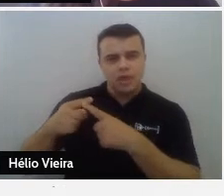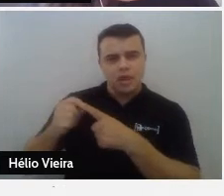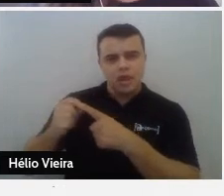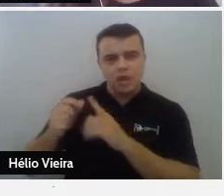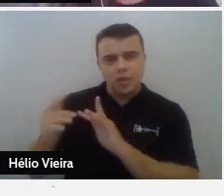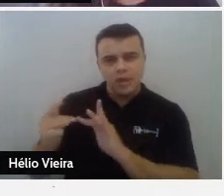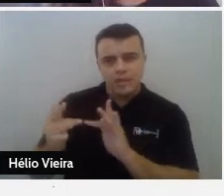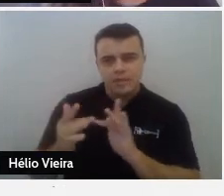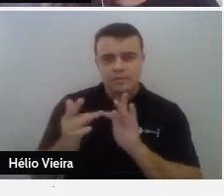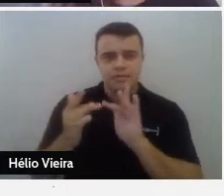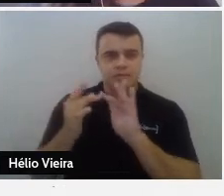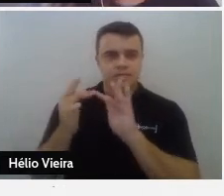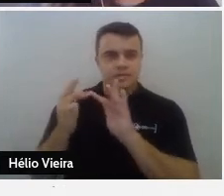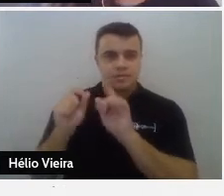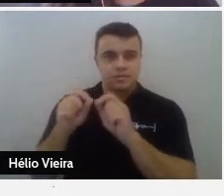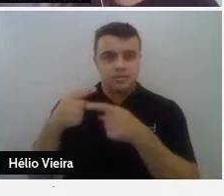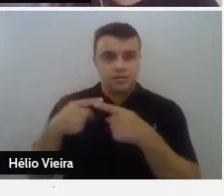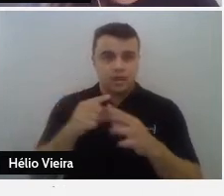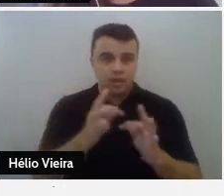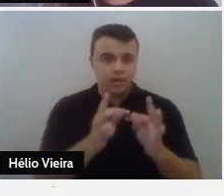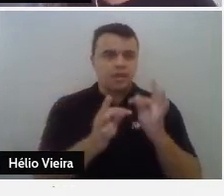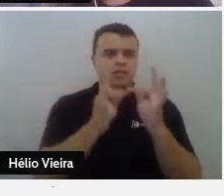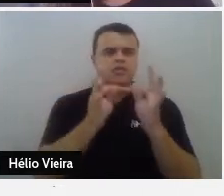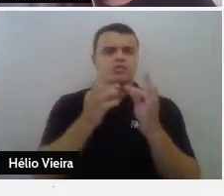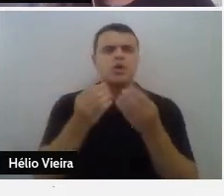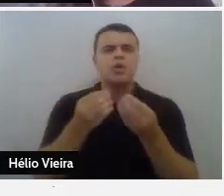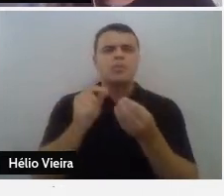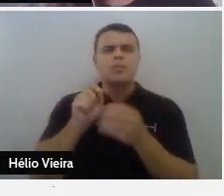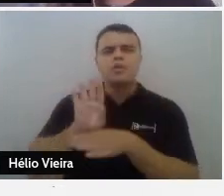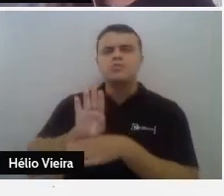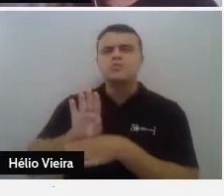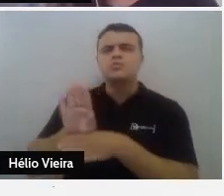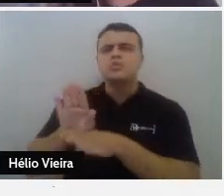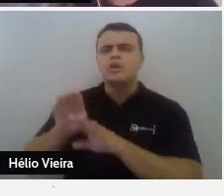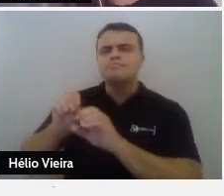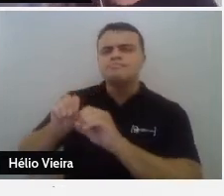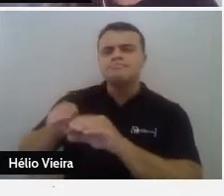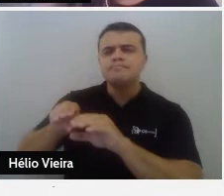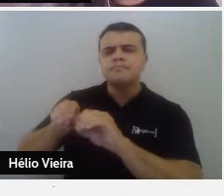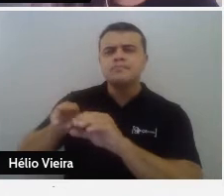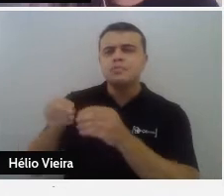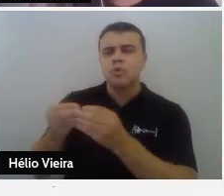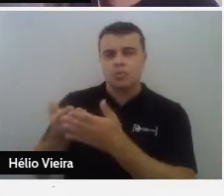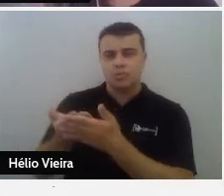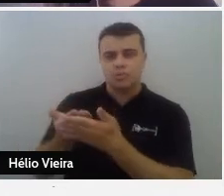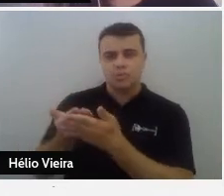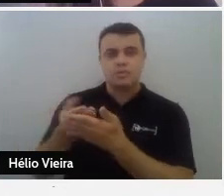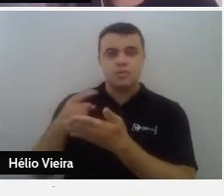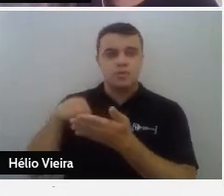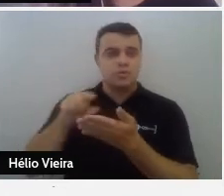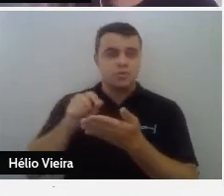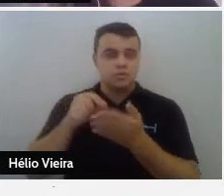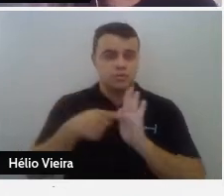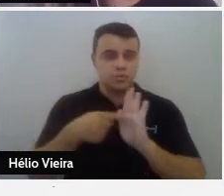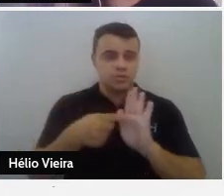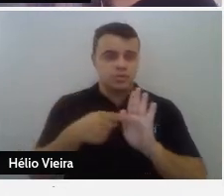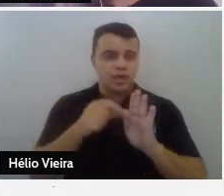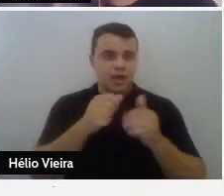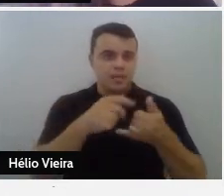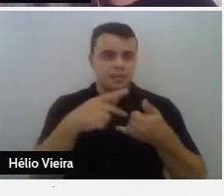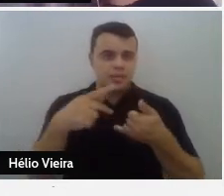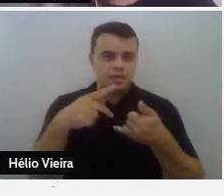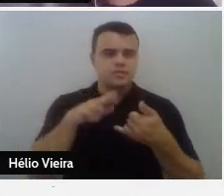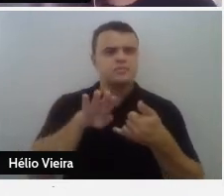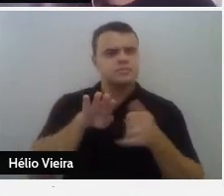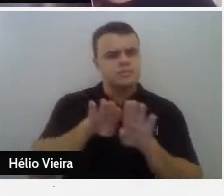conexão, dessas tecnologias ao favor da educação? Então, hoje a gente vai mostrar um pouquinho de aplicativos que